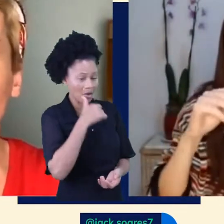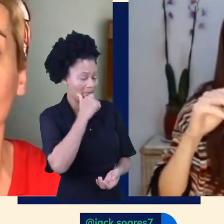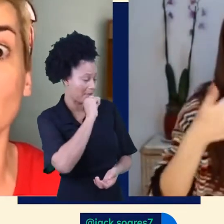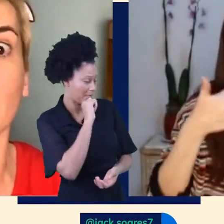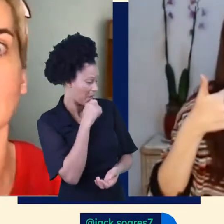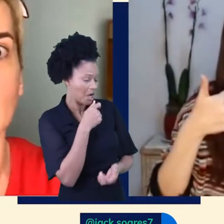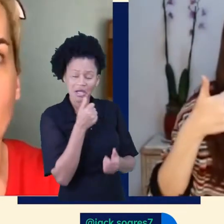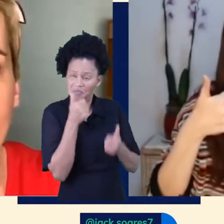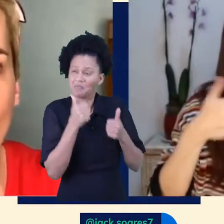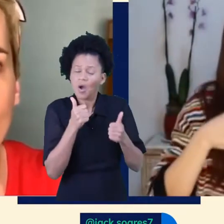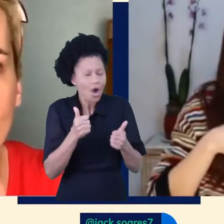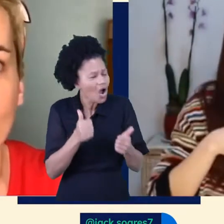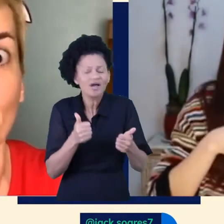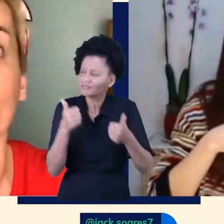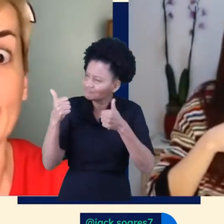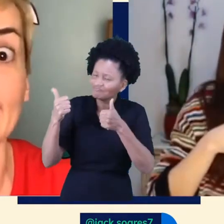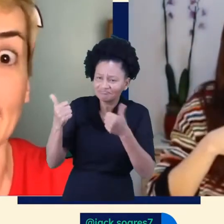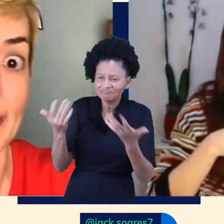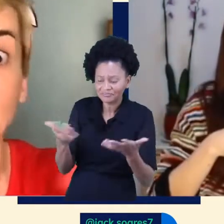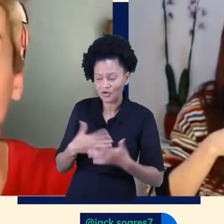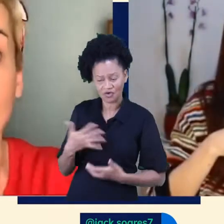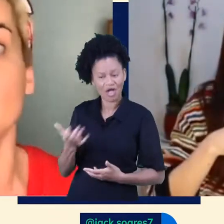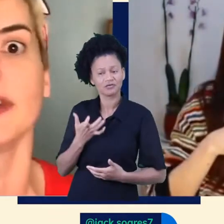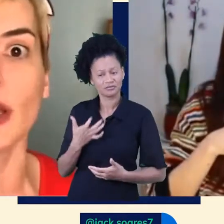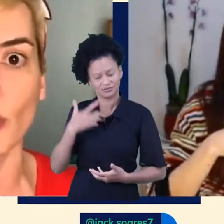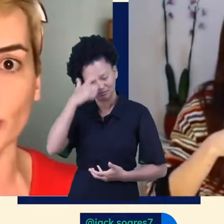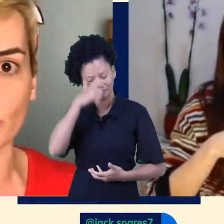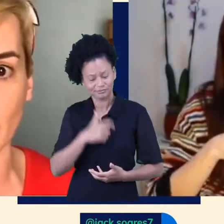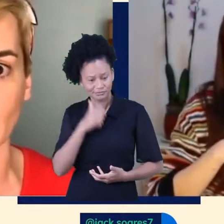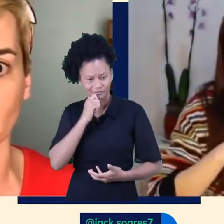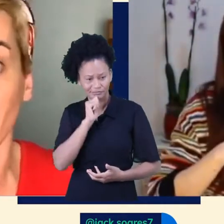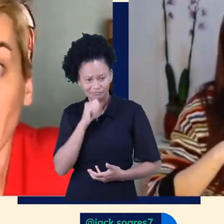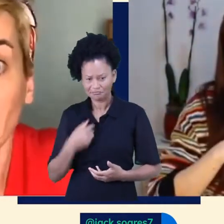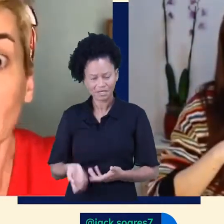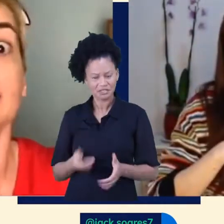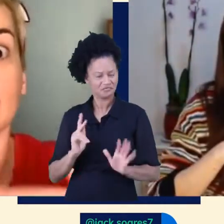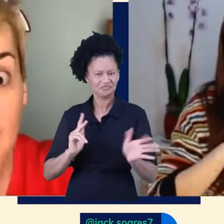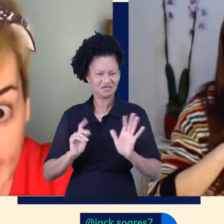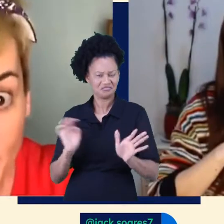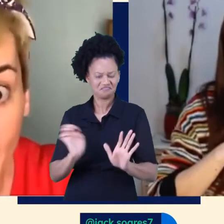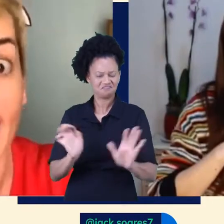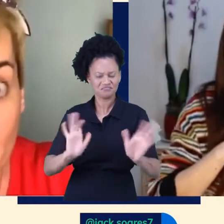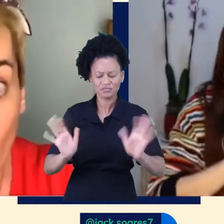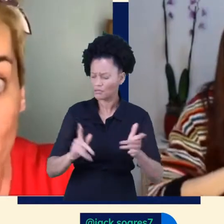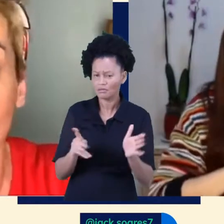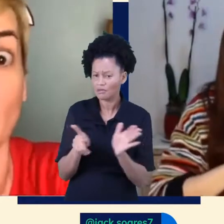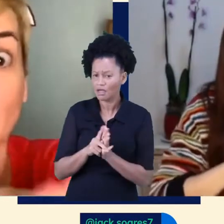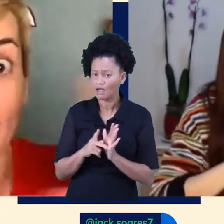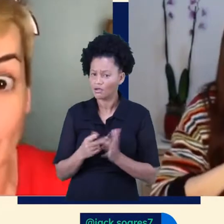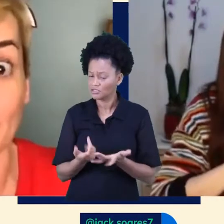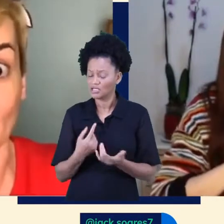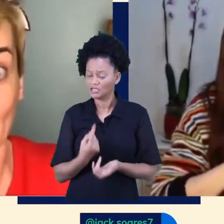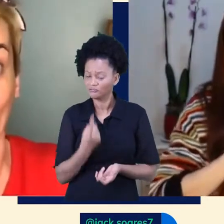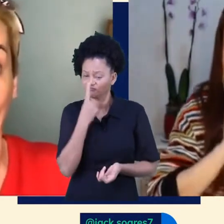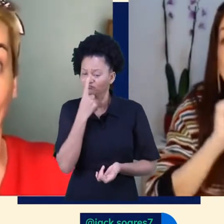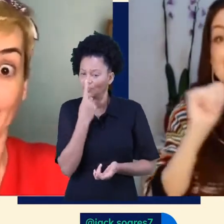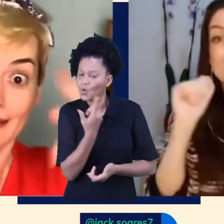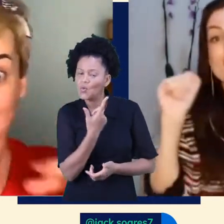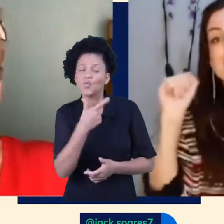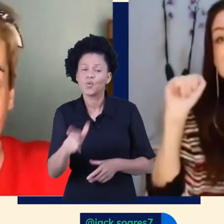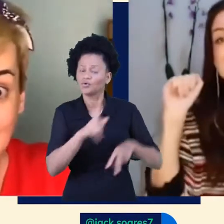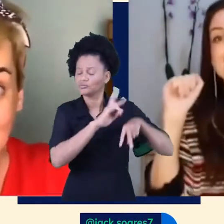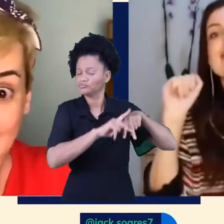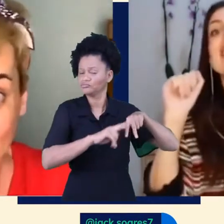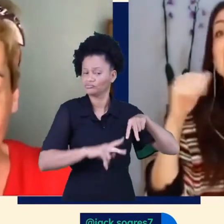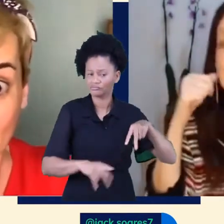queria ser a mãe, isso não quer dizer que ele vai ser homossexual e nem que de repente ele se identifique com outro gênero. E se identificar e for Exatamente. homossexual, também não tem problema, né?